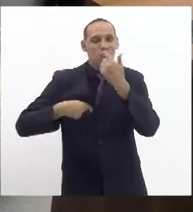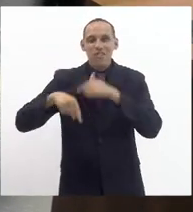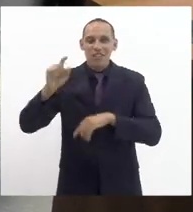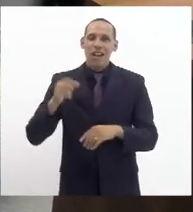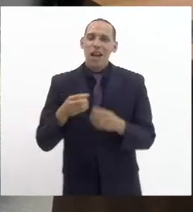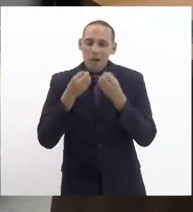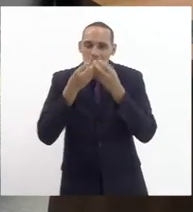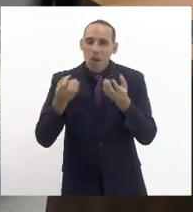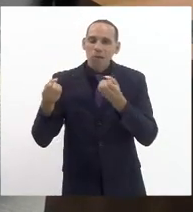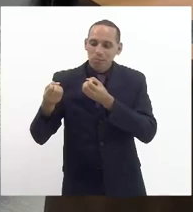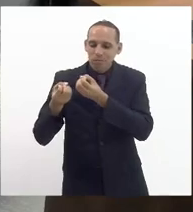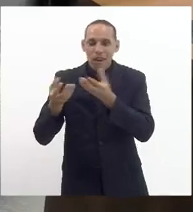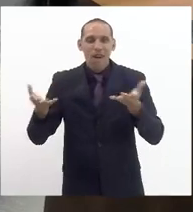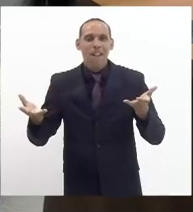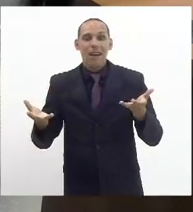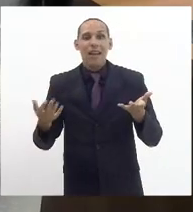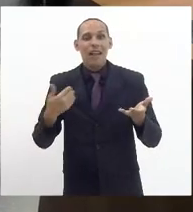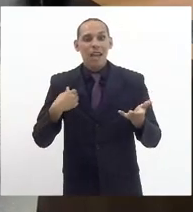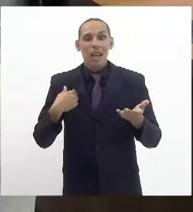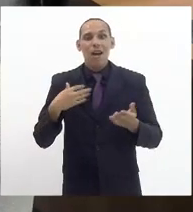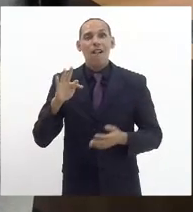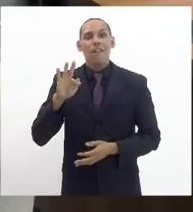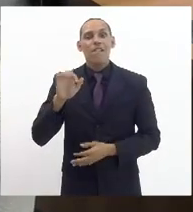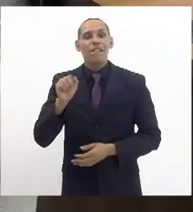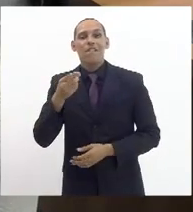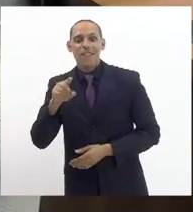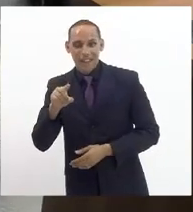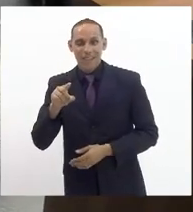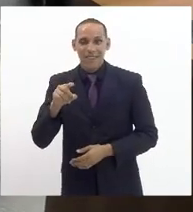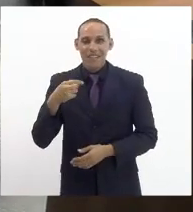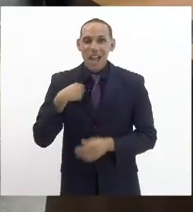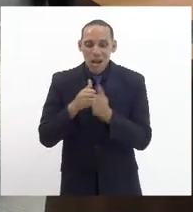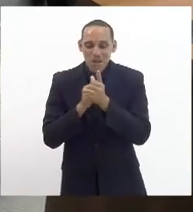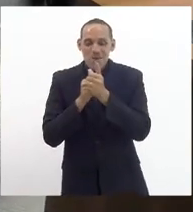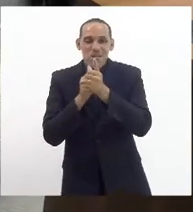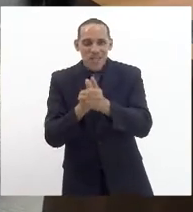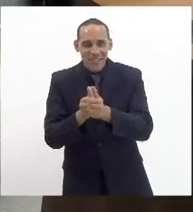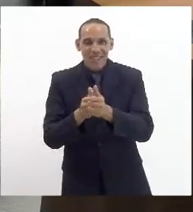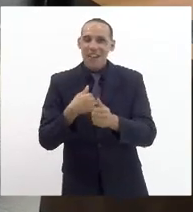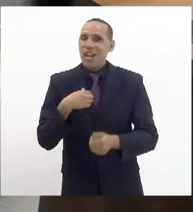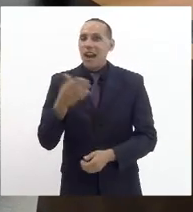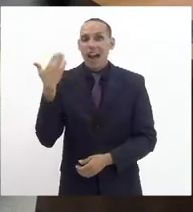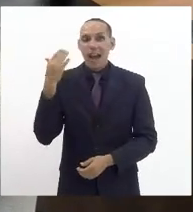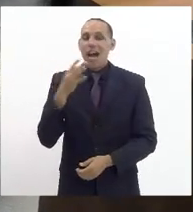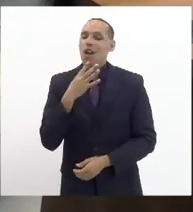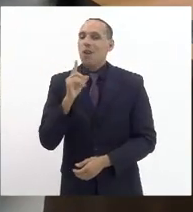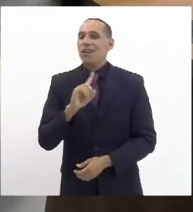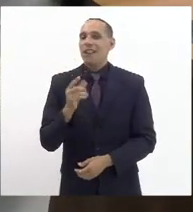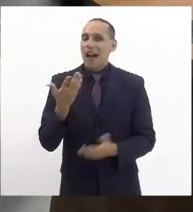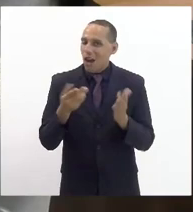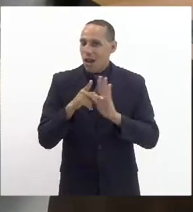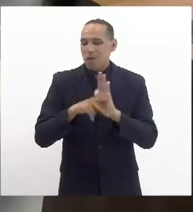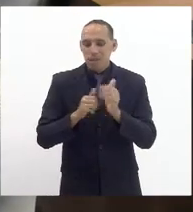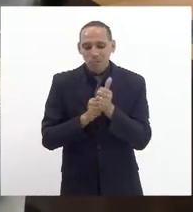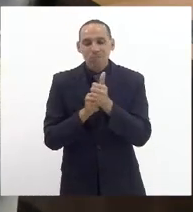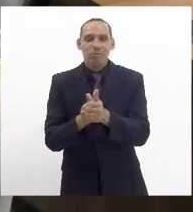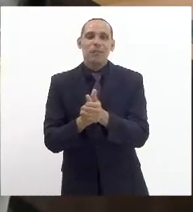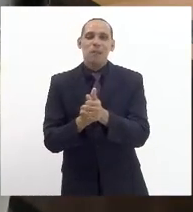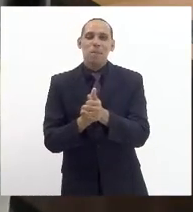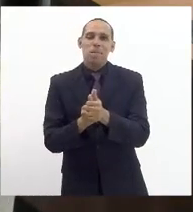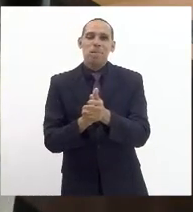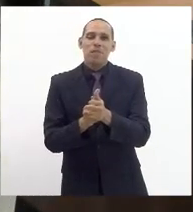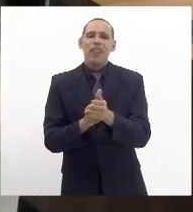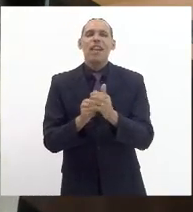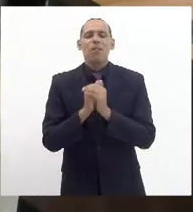de me tornar sua fã, porque eu não te conhecia, vou acompanhar mais de perto o teu projeto, tenha as